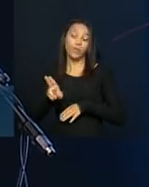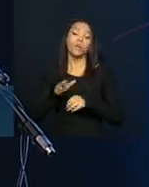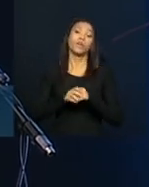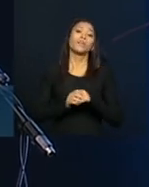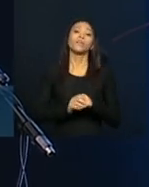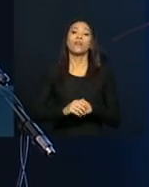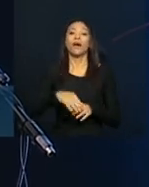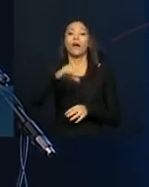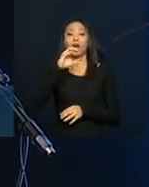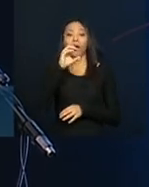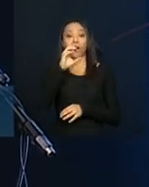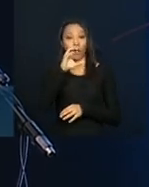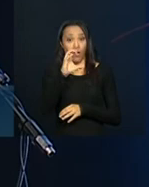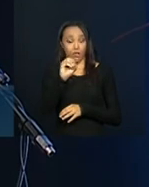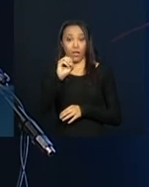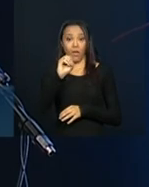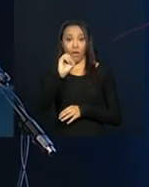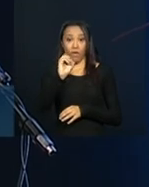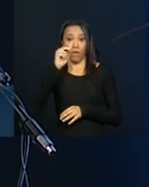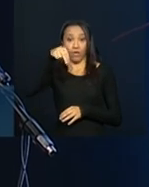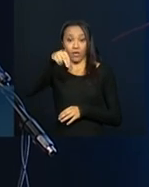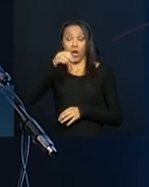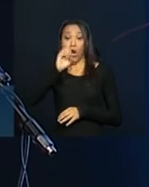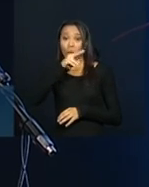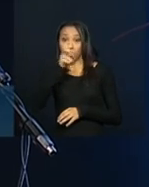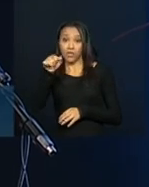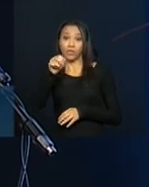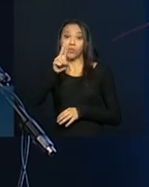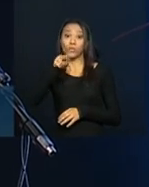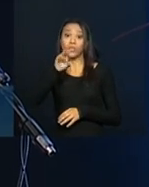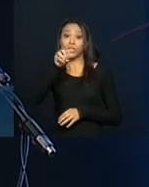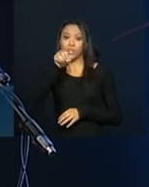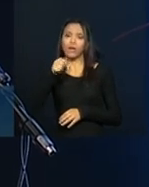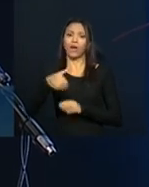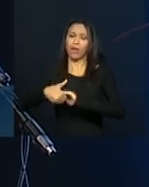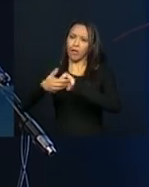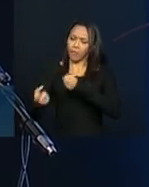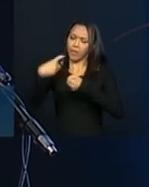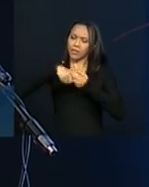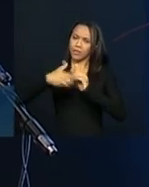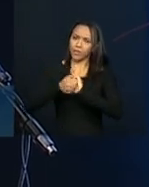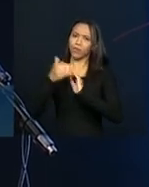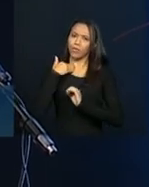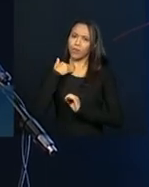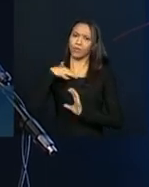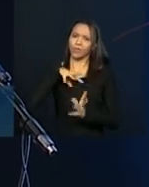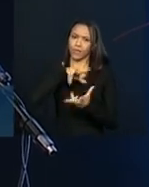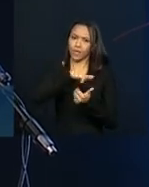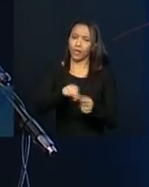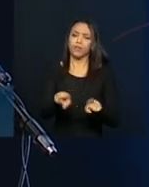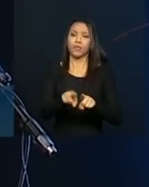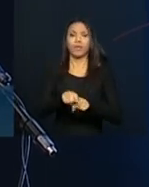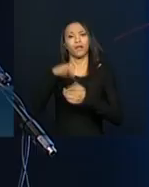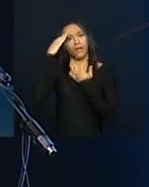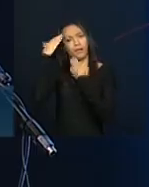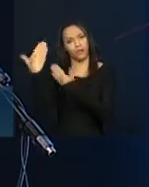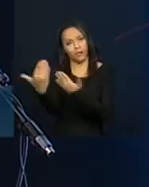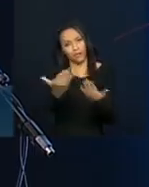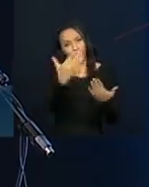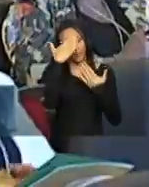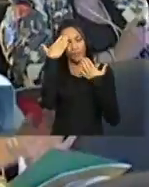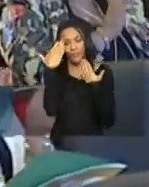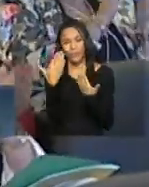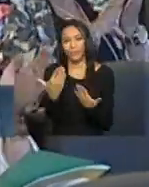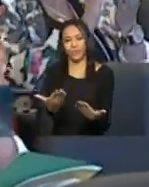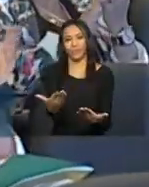Unidas, agradeço a parceria do Banco Mundial e agradeço ao Brasil pela parceria e pelo exemplo. Muito